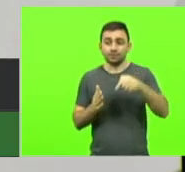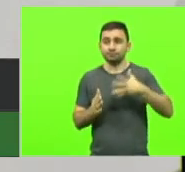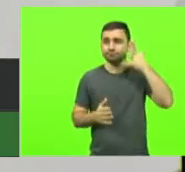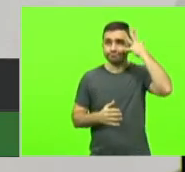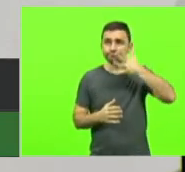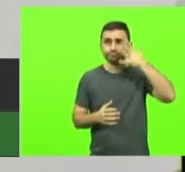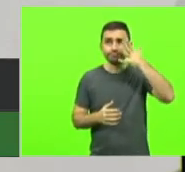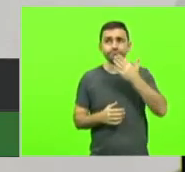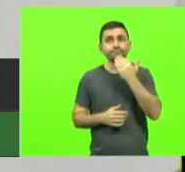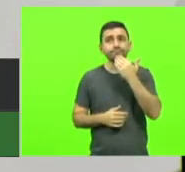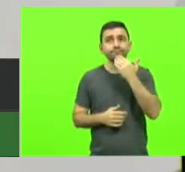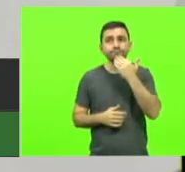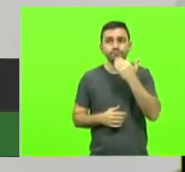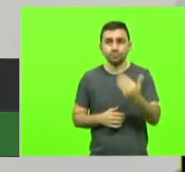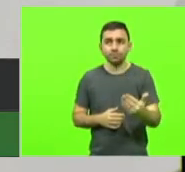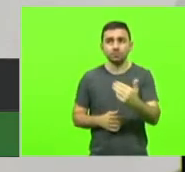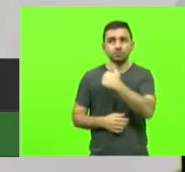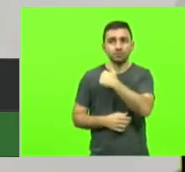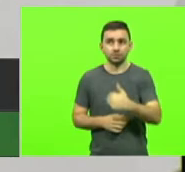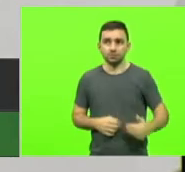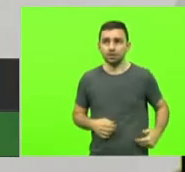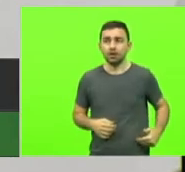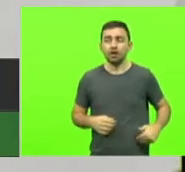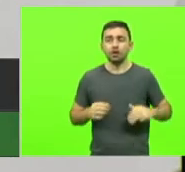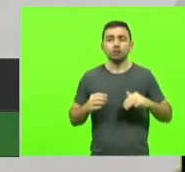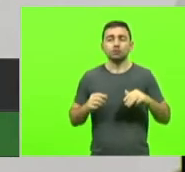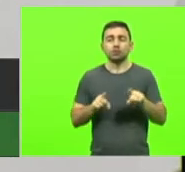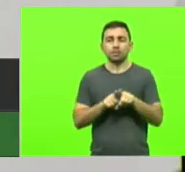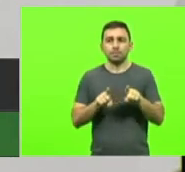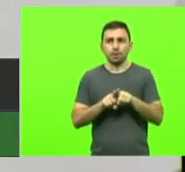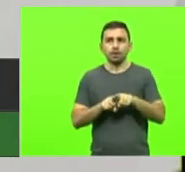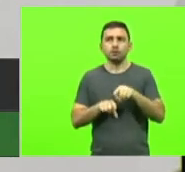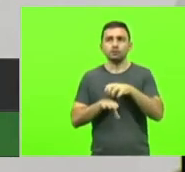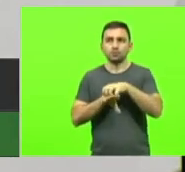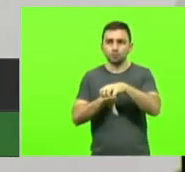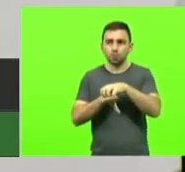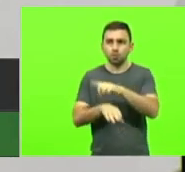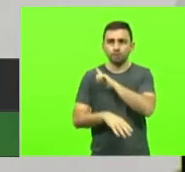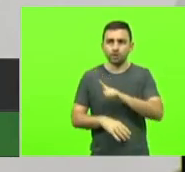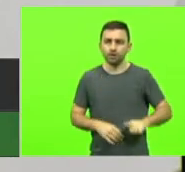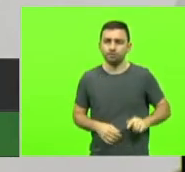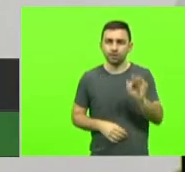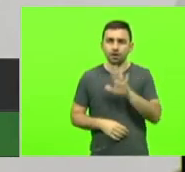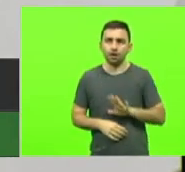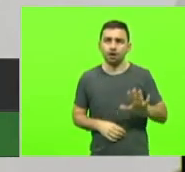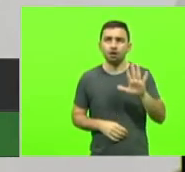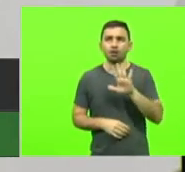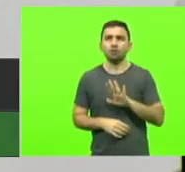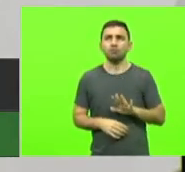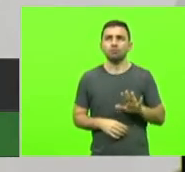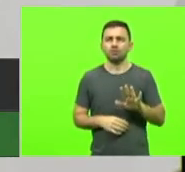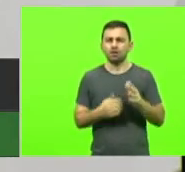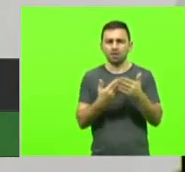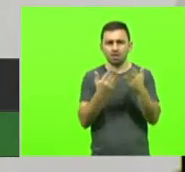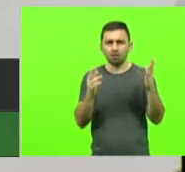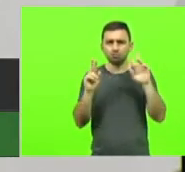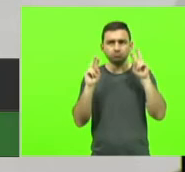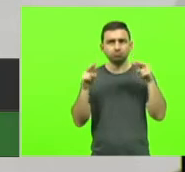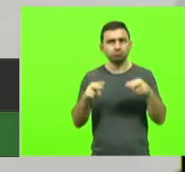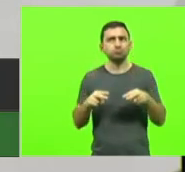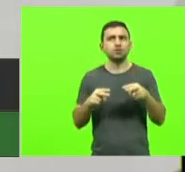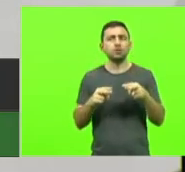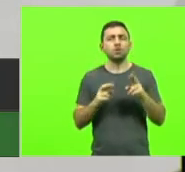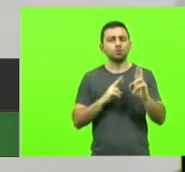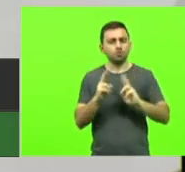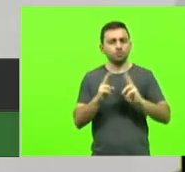apelo ao Ministério do Transporte, ao governo federal, para que olhe pelas rodovias